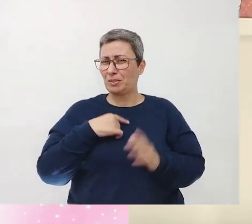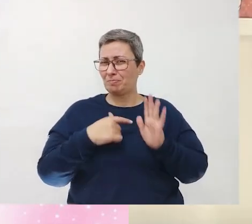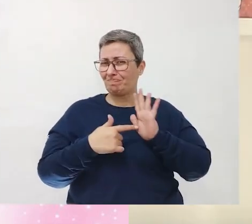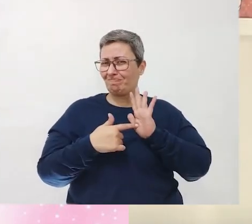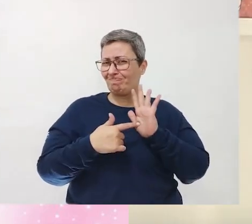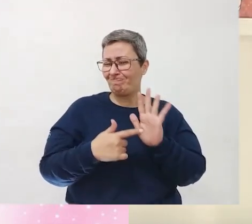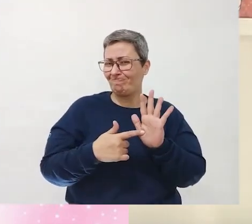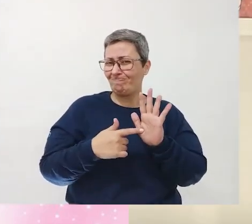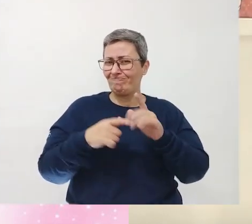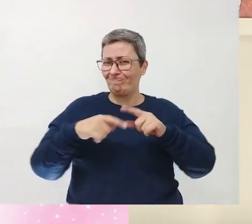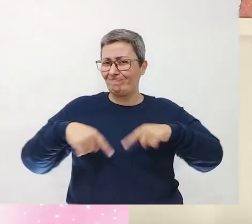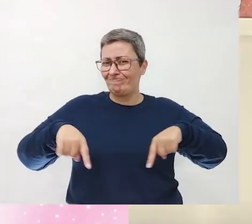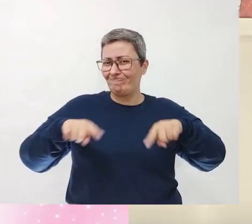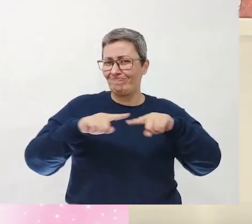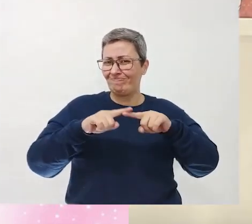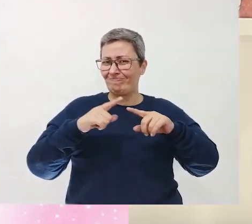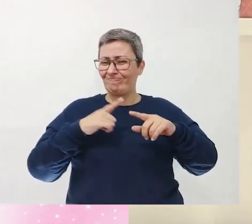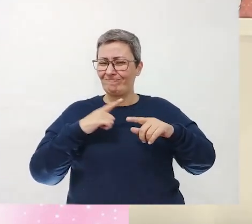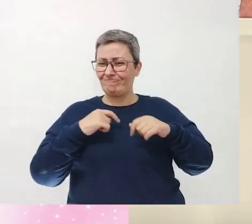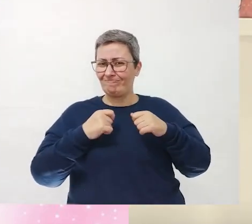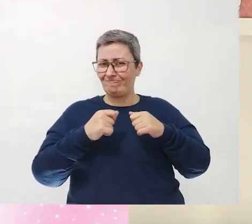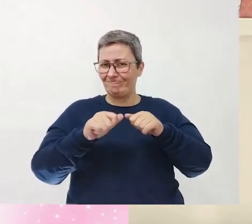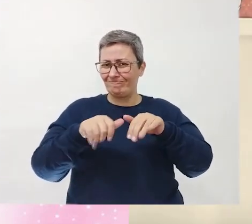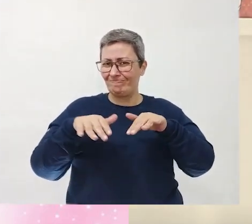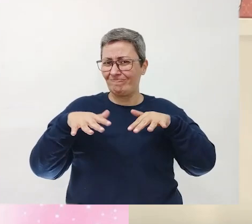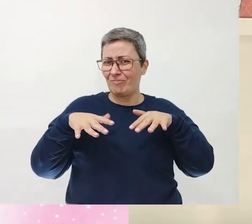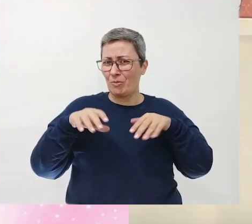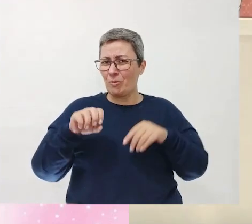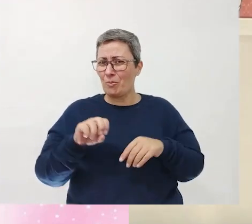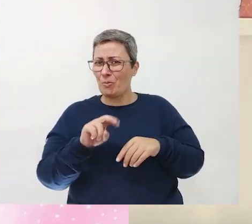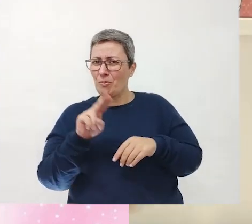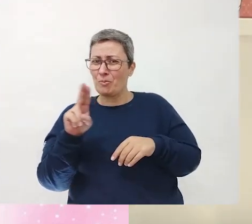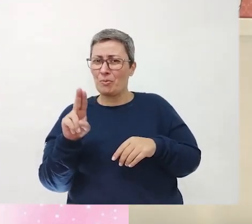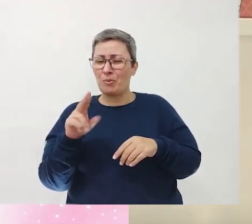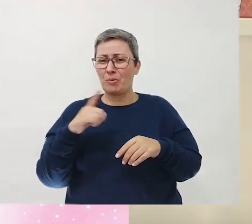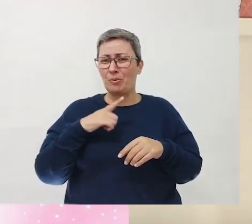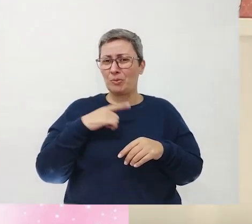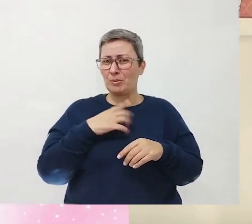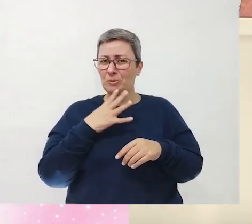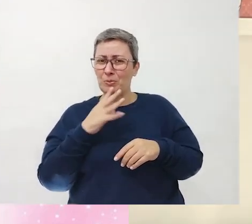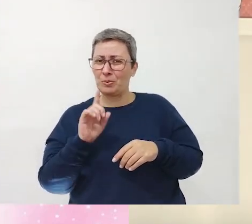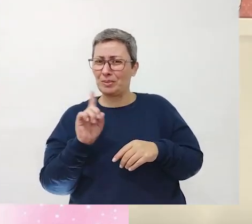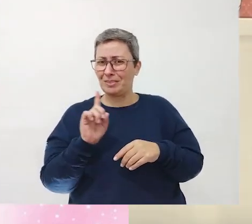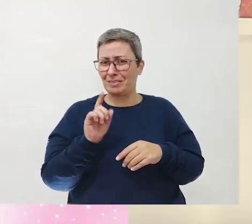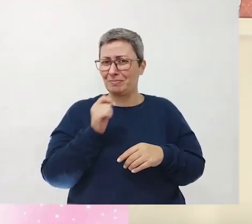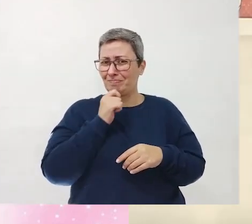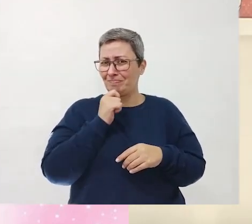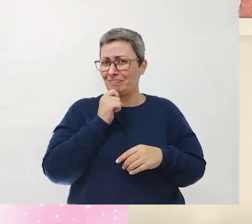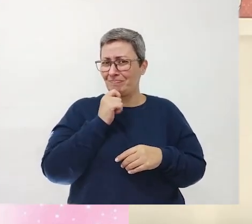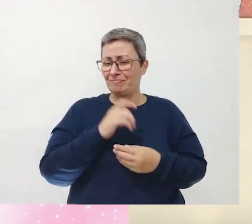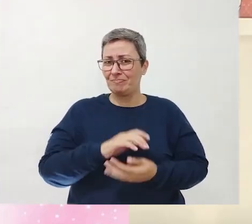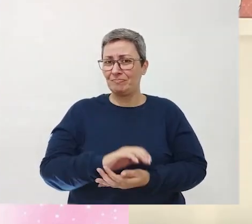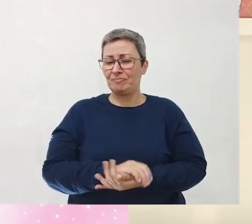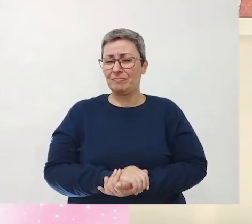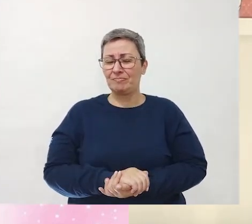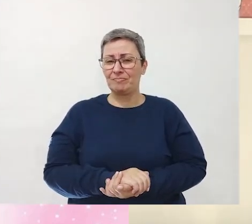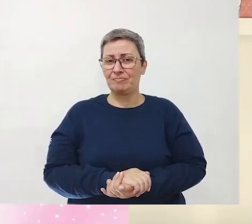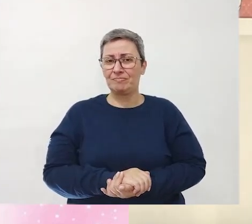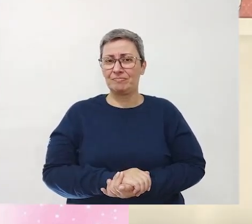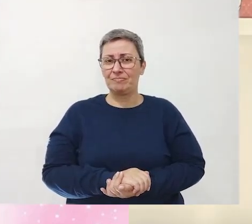Ou você não gosta de apresentar-se em ambientes que tem muitas pessoas ou